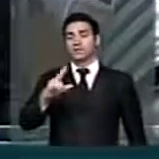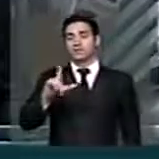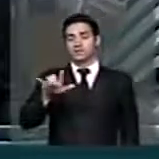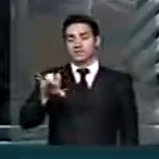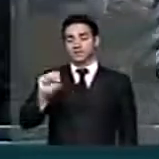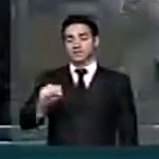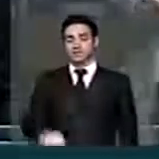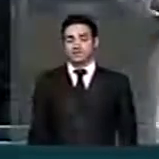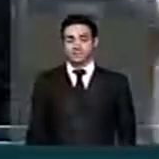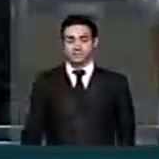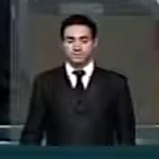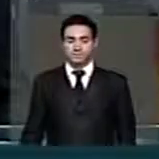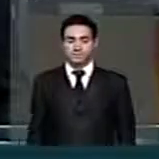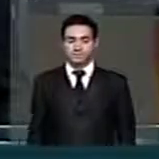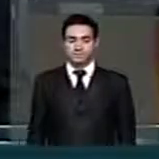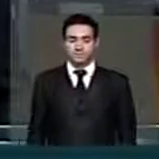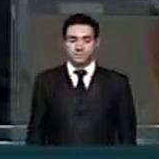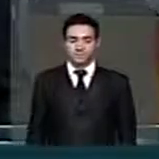Valeu.